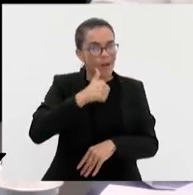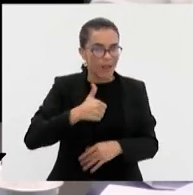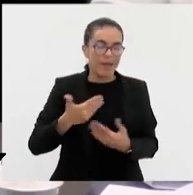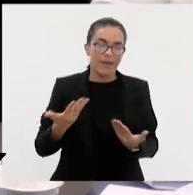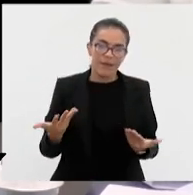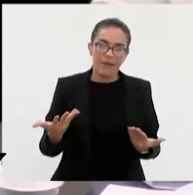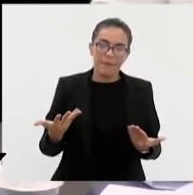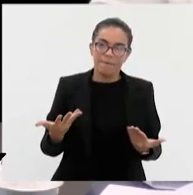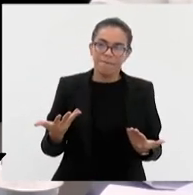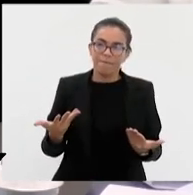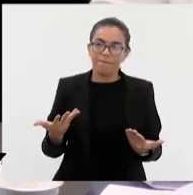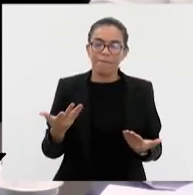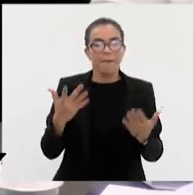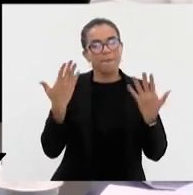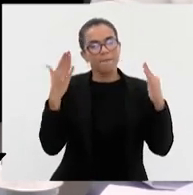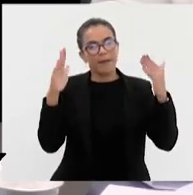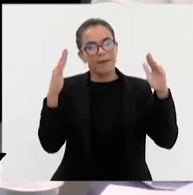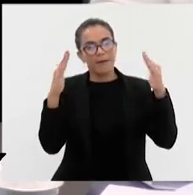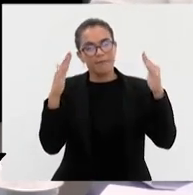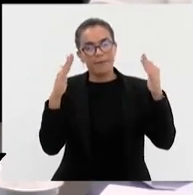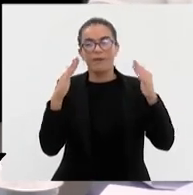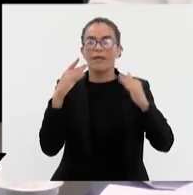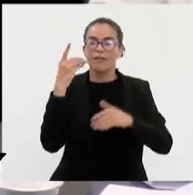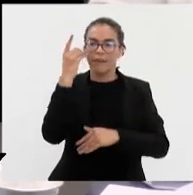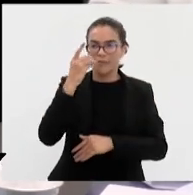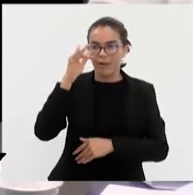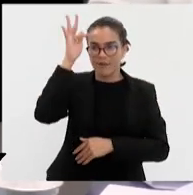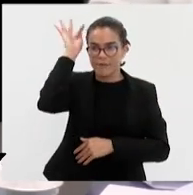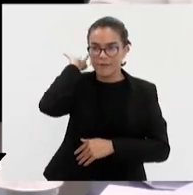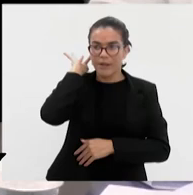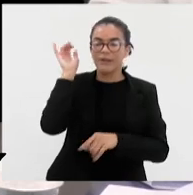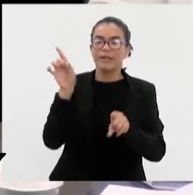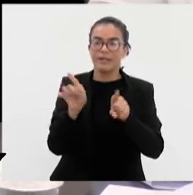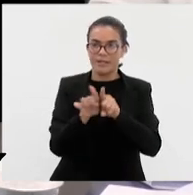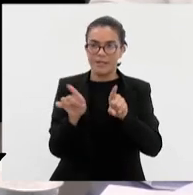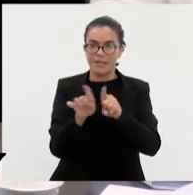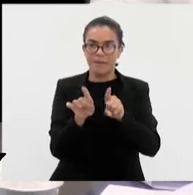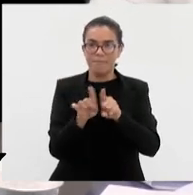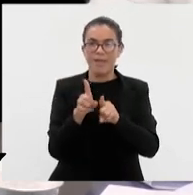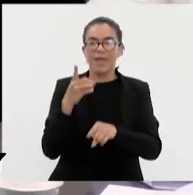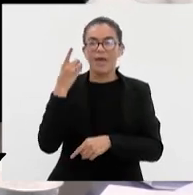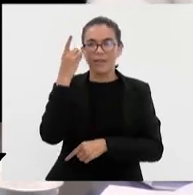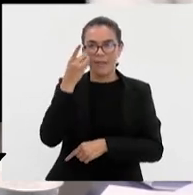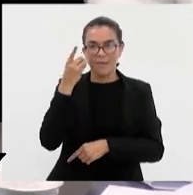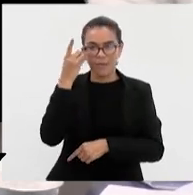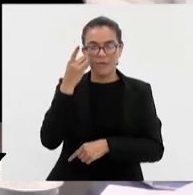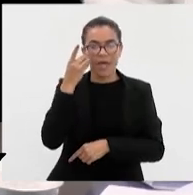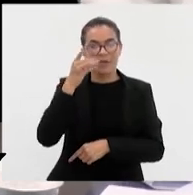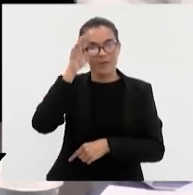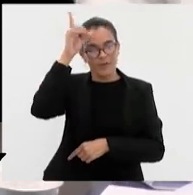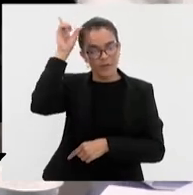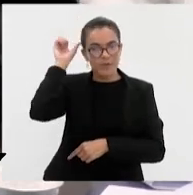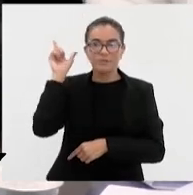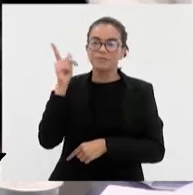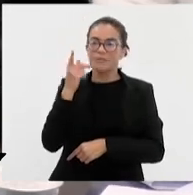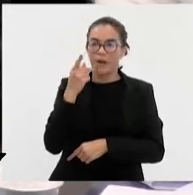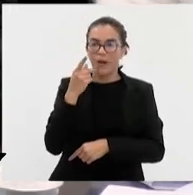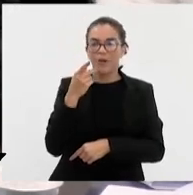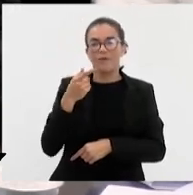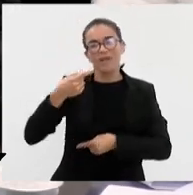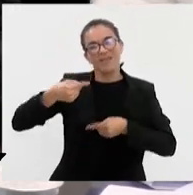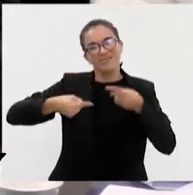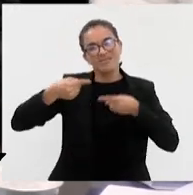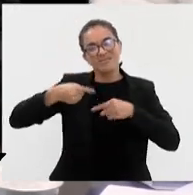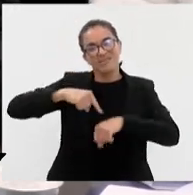eu quero parabenizar o deputado Fred pelas palavras dele. Faço das suas palavras as minhas palavras. E a gente ficar discutindo